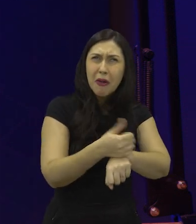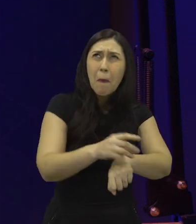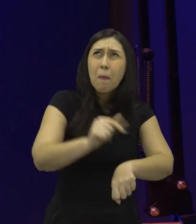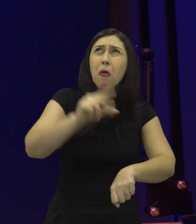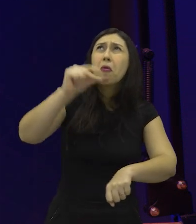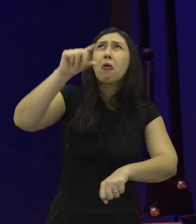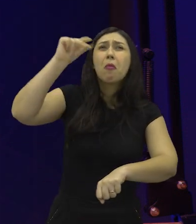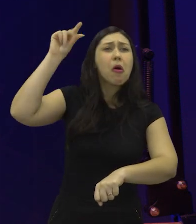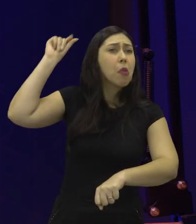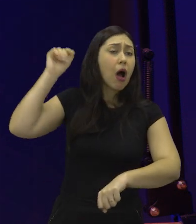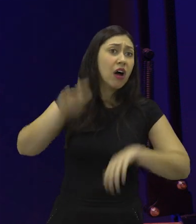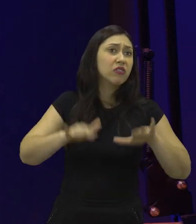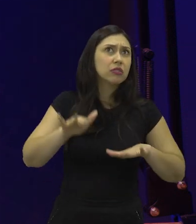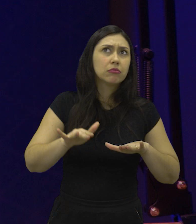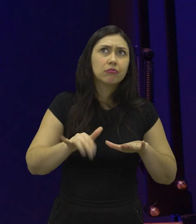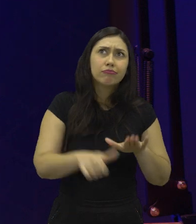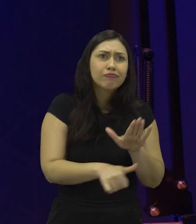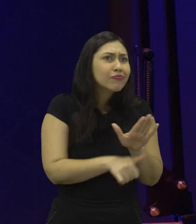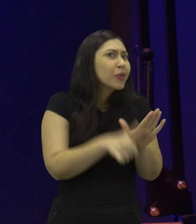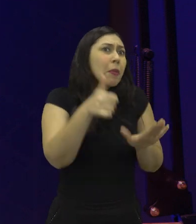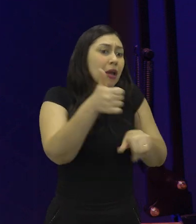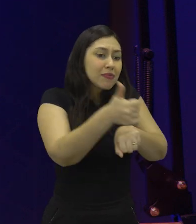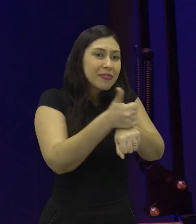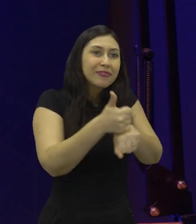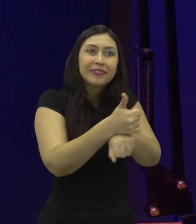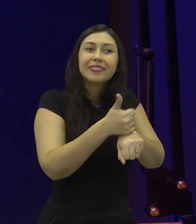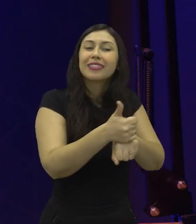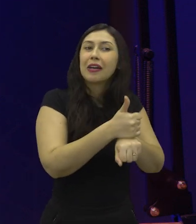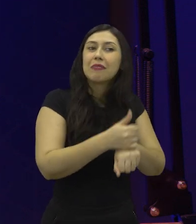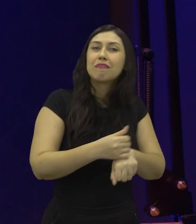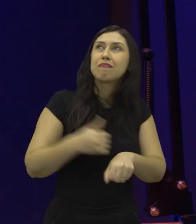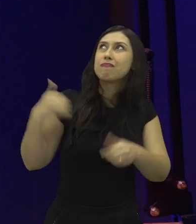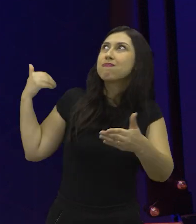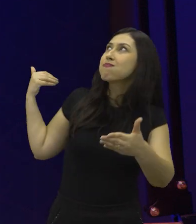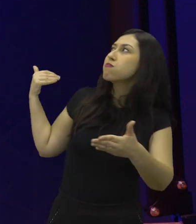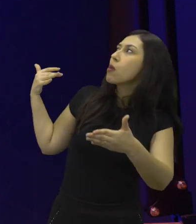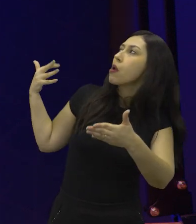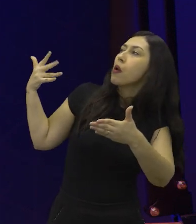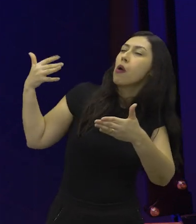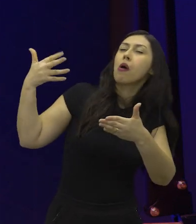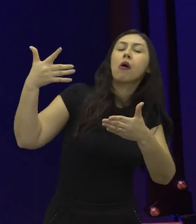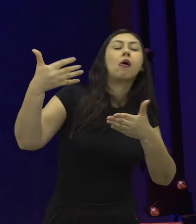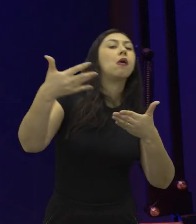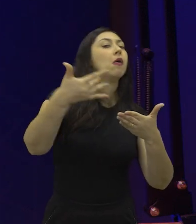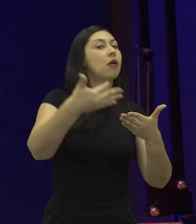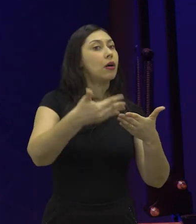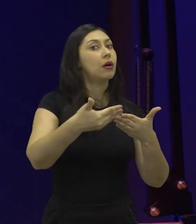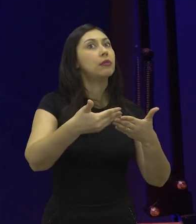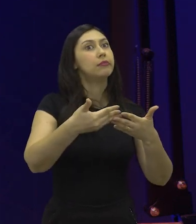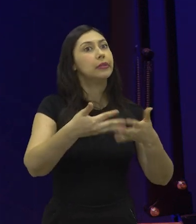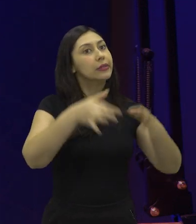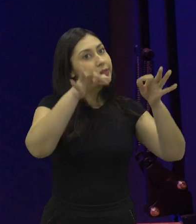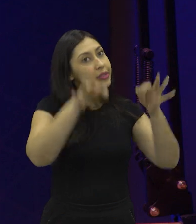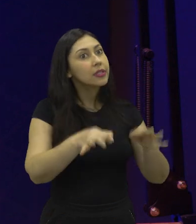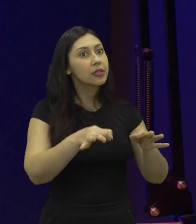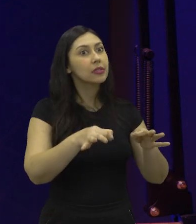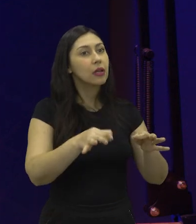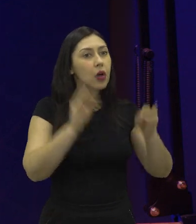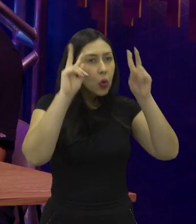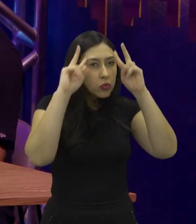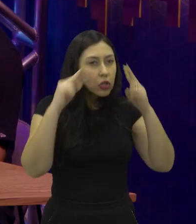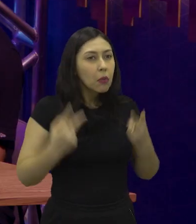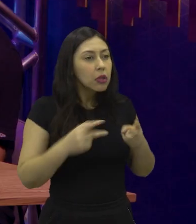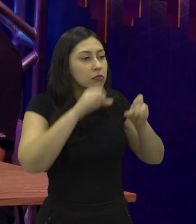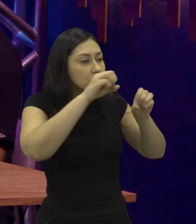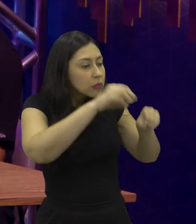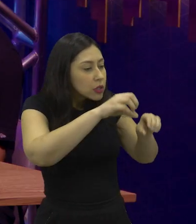profissão muito antiga, talvez a primeira, né? Acho que desde os primórdios, né, do ser humano, com certeza, né, um ser humano